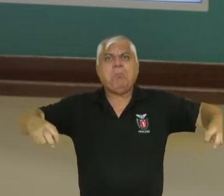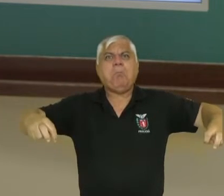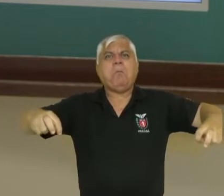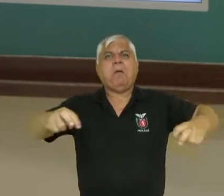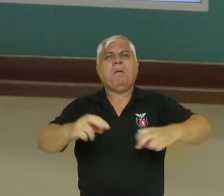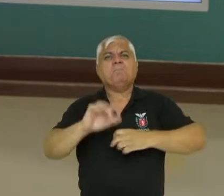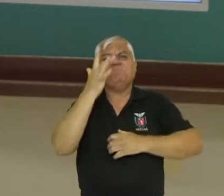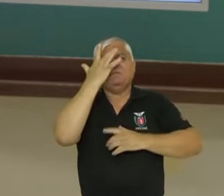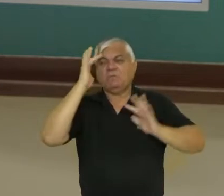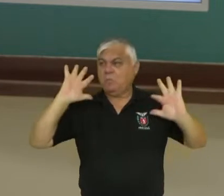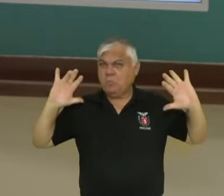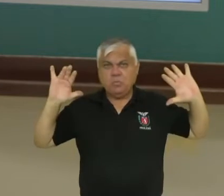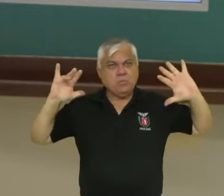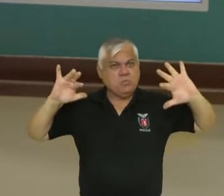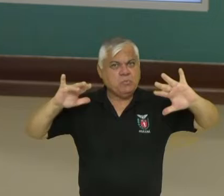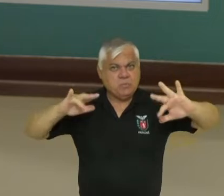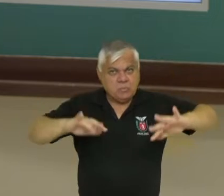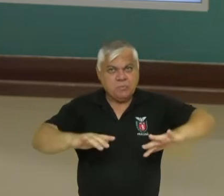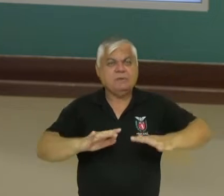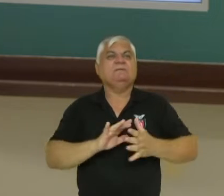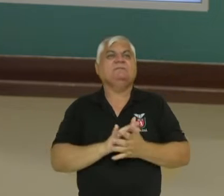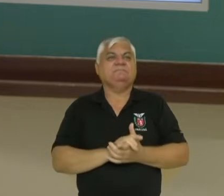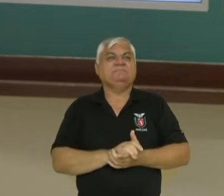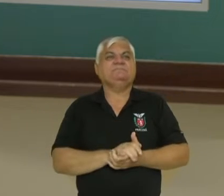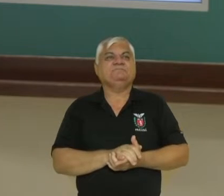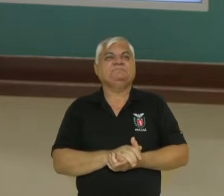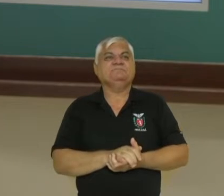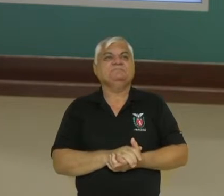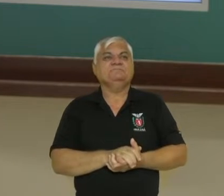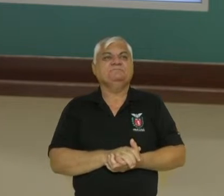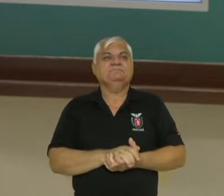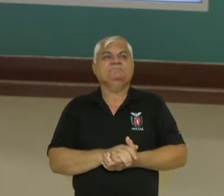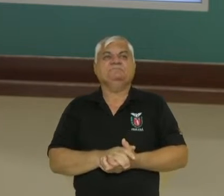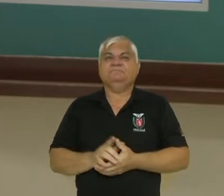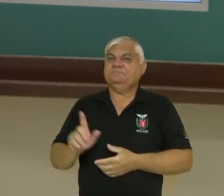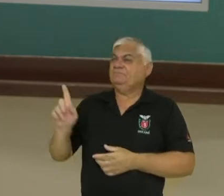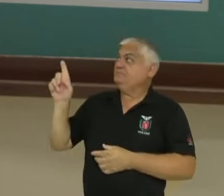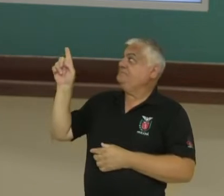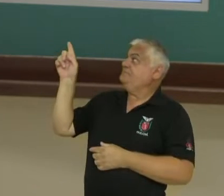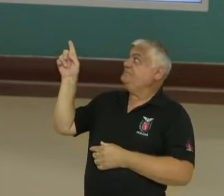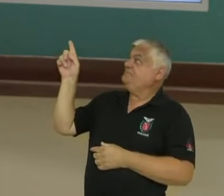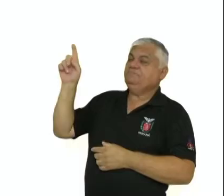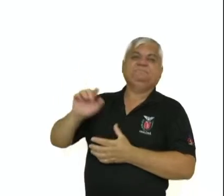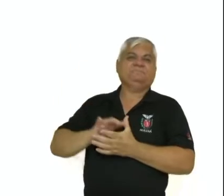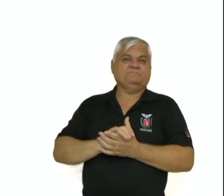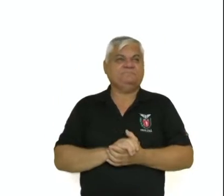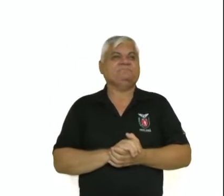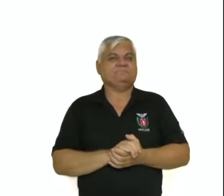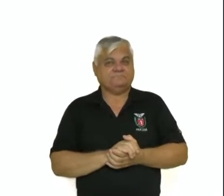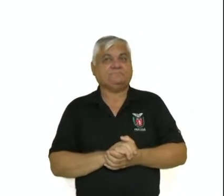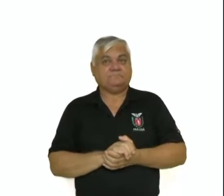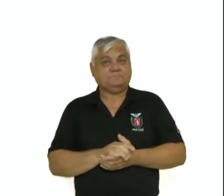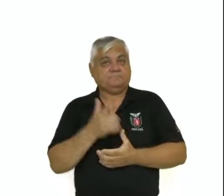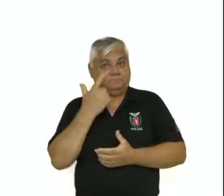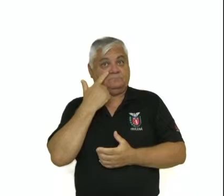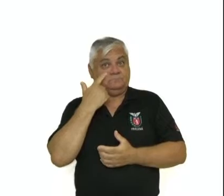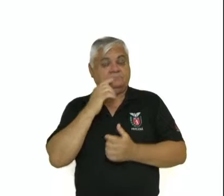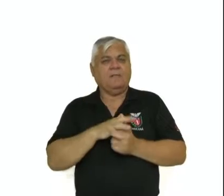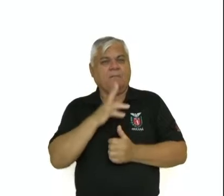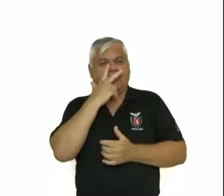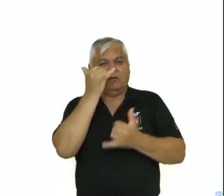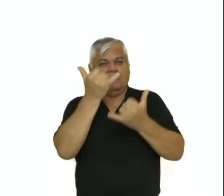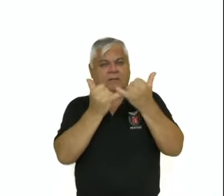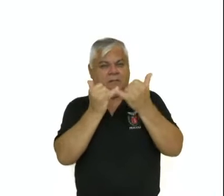público para assistir essas apresentações. Olha só, né? A professora falou ali do campo de